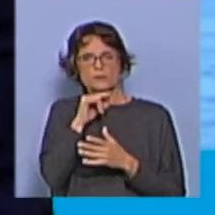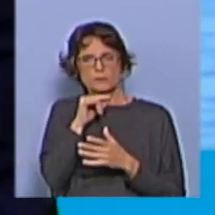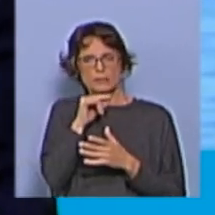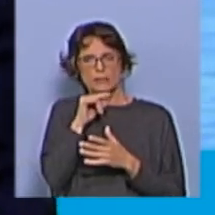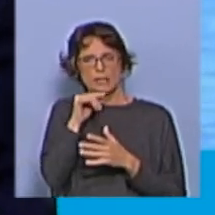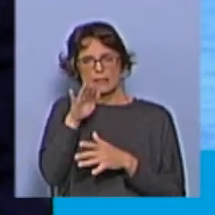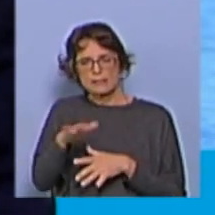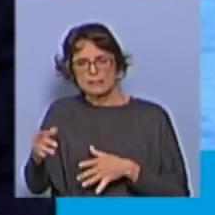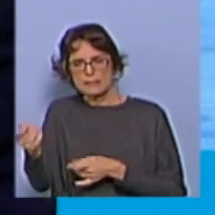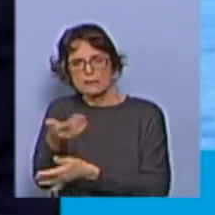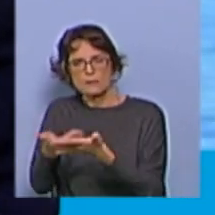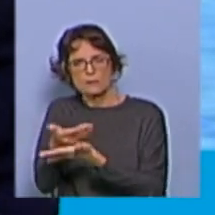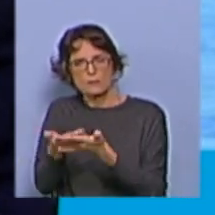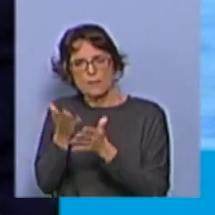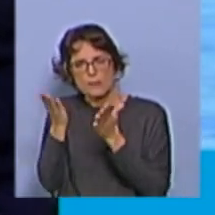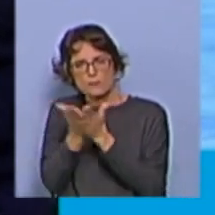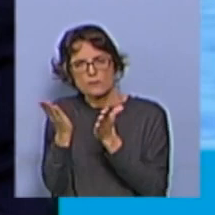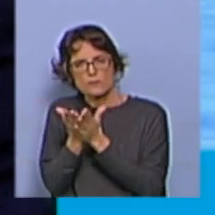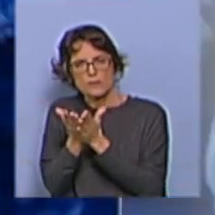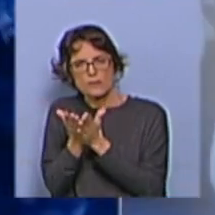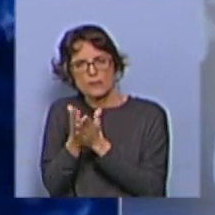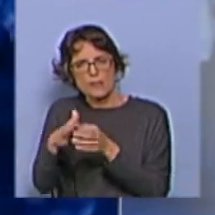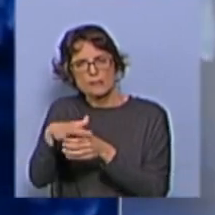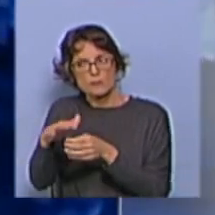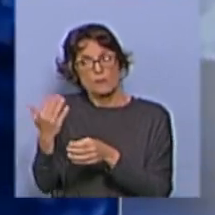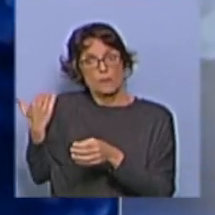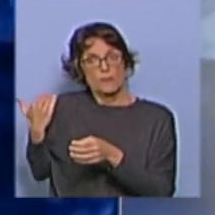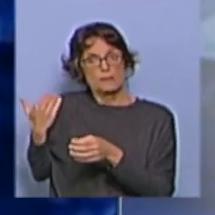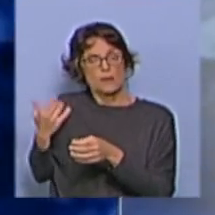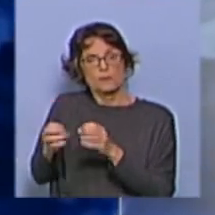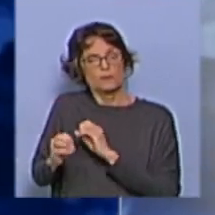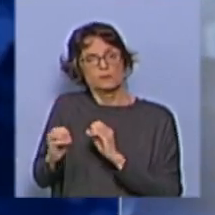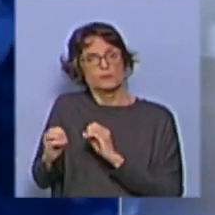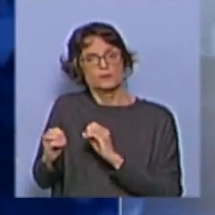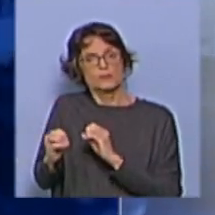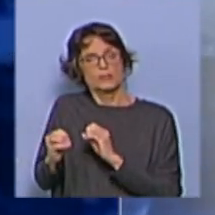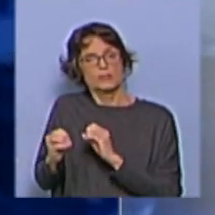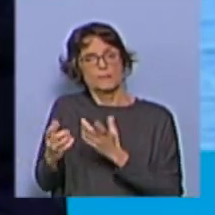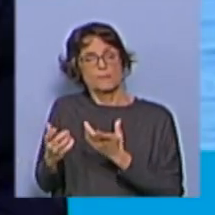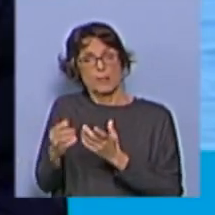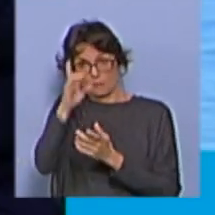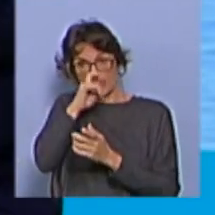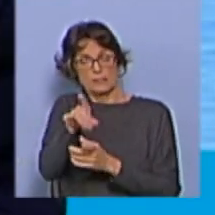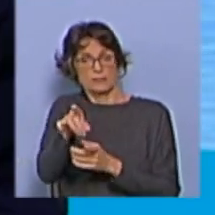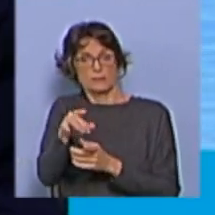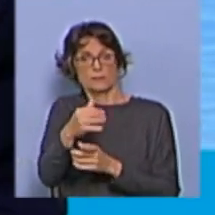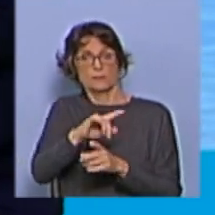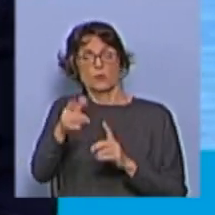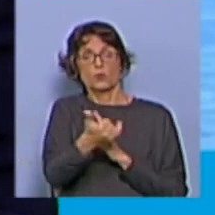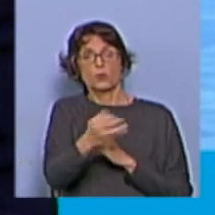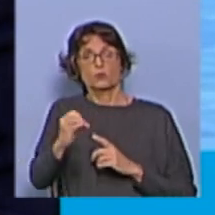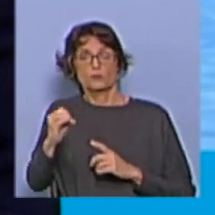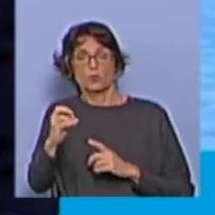é que os governos respondem. Bom, e a resposta é conhecida, não vale a pena insistir, foi basicamente aquela injeção maciça, vamos